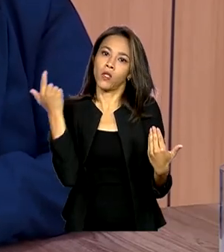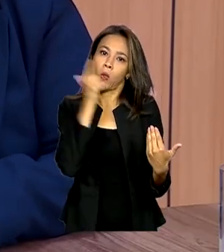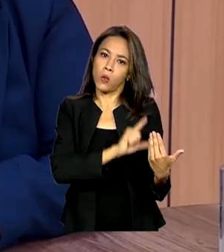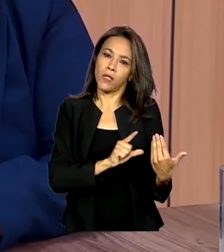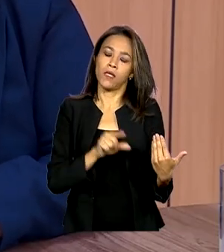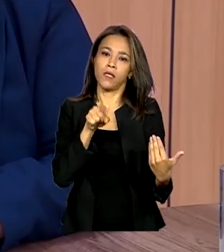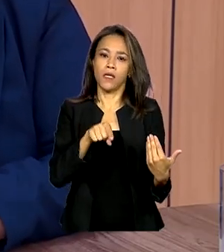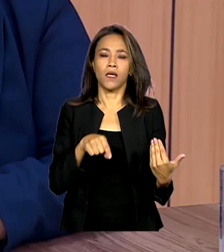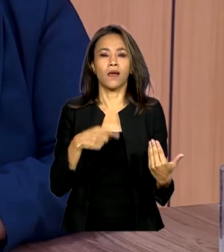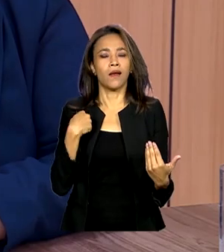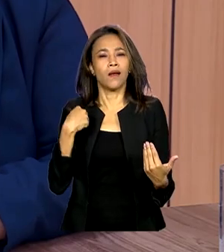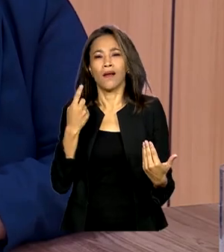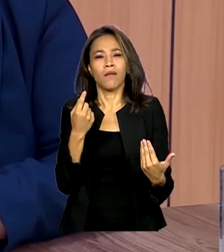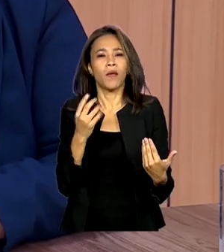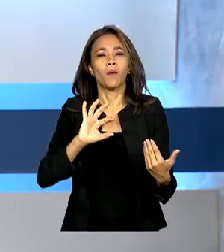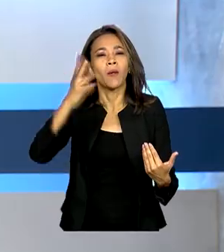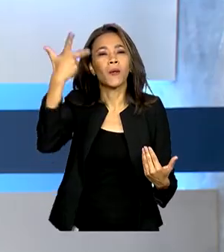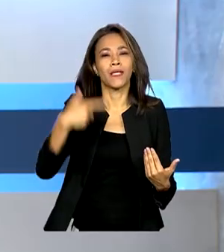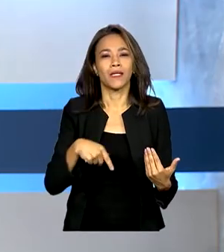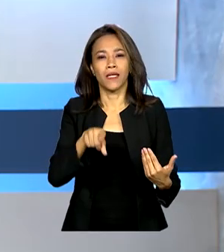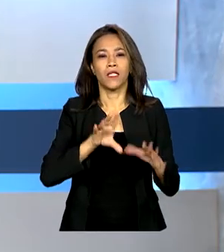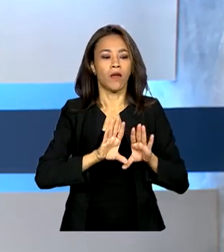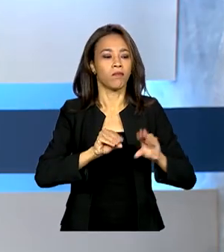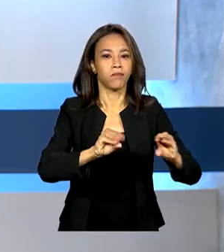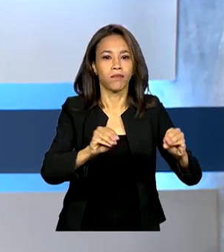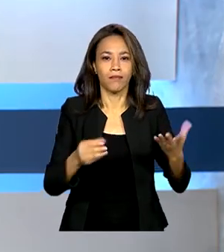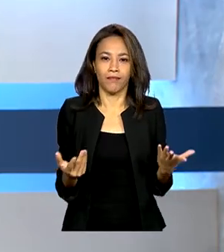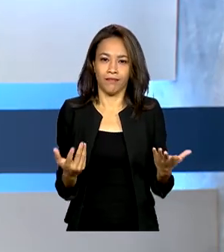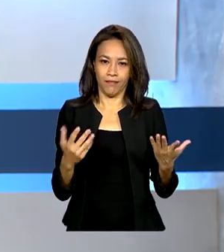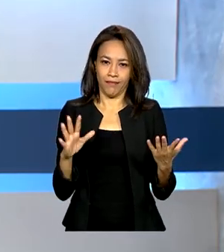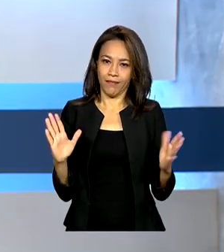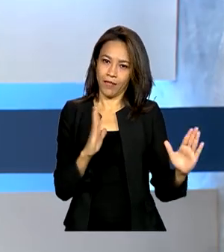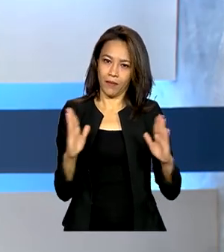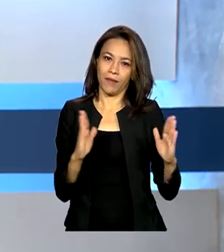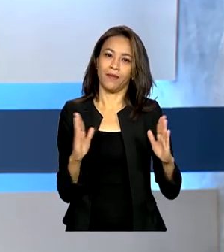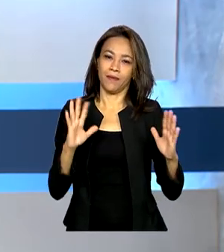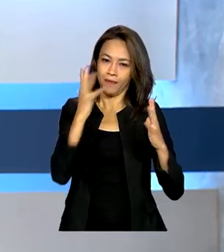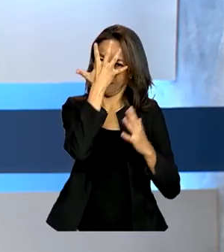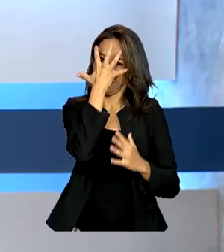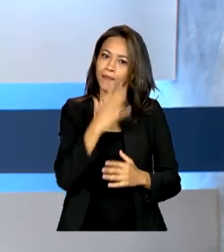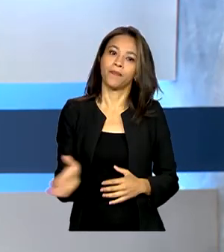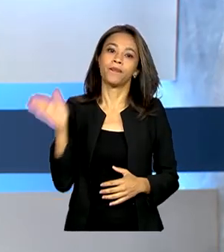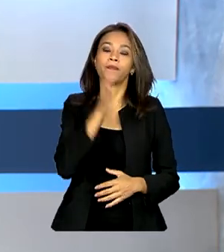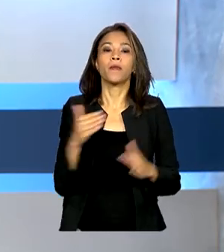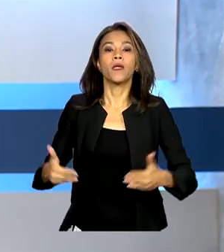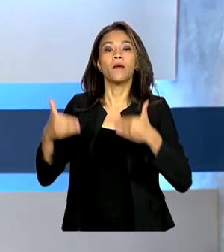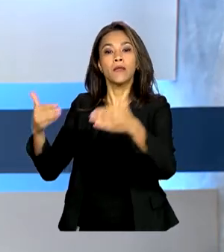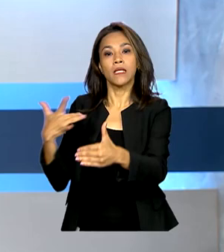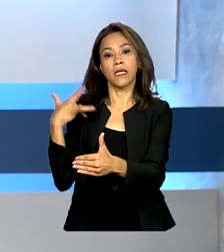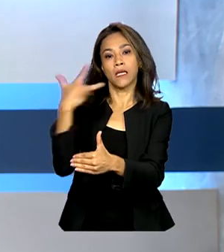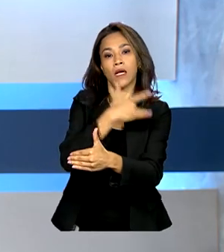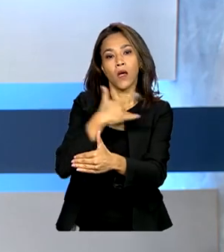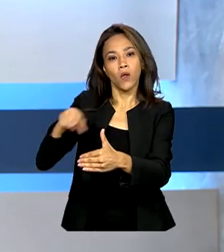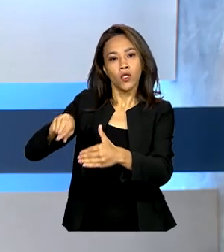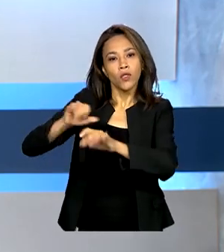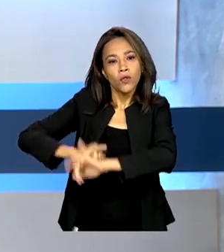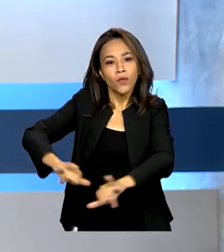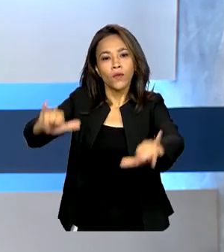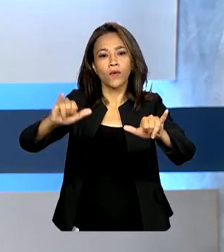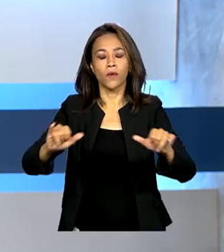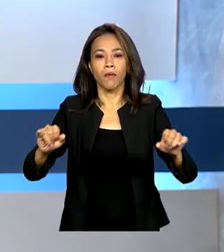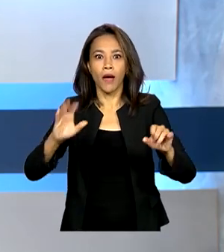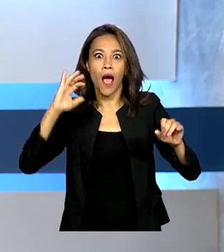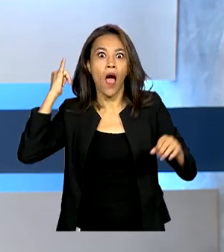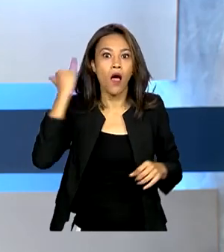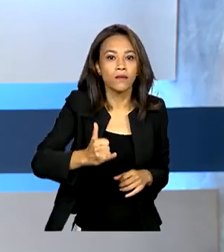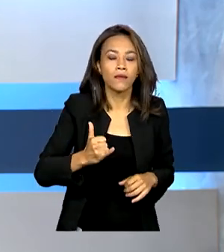assédio e a violência sexual no carnaval. E o Ministério da Saúde lançou uma campanha para alertar sobre a